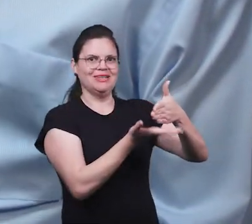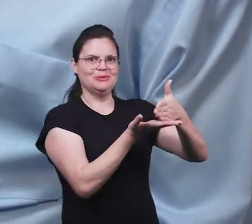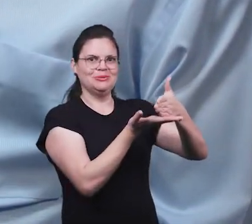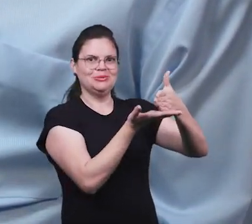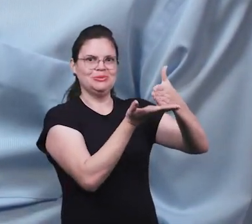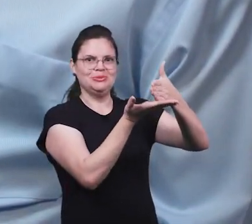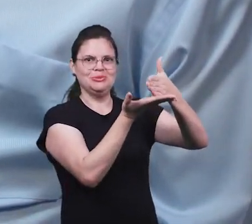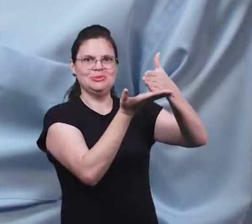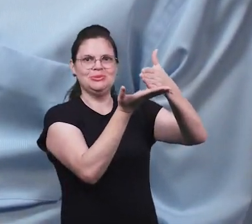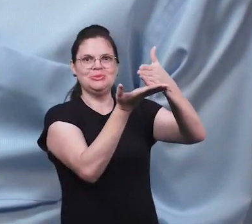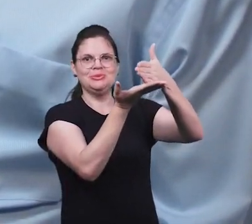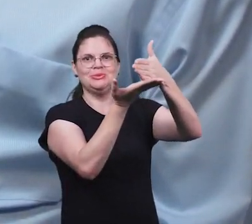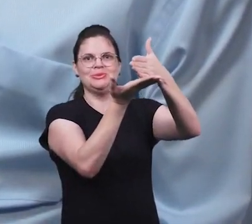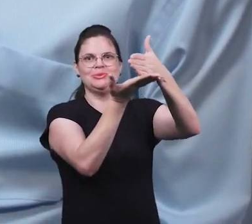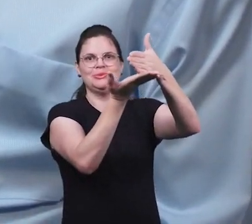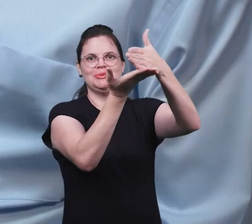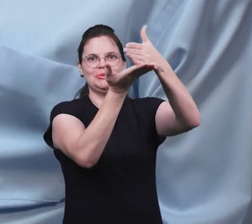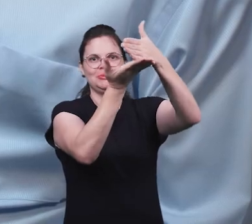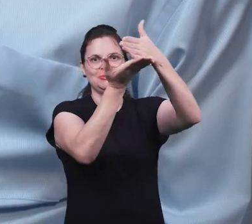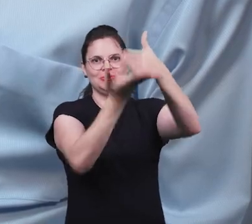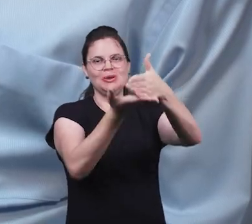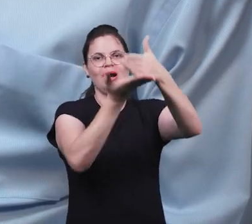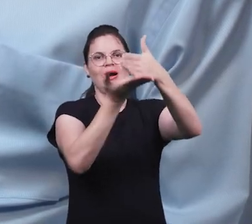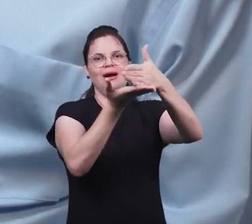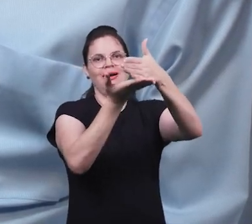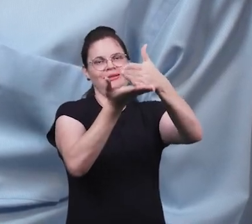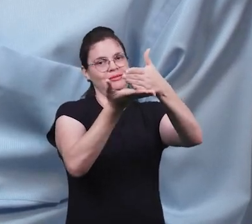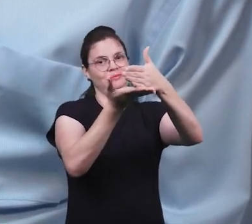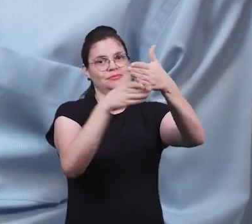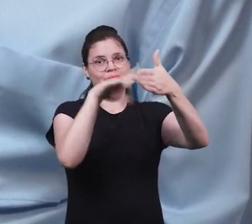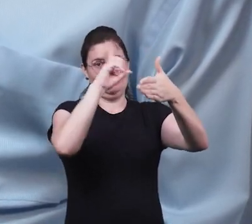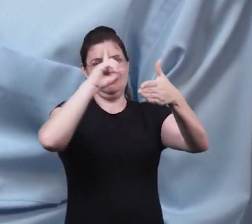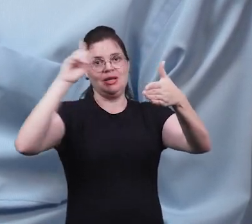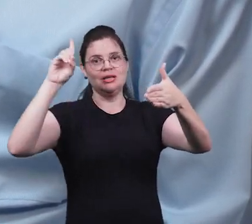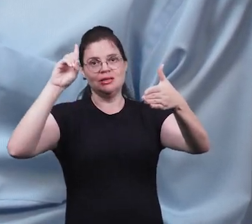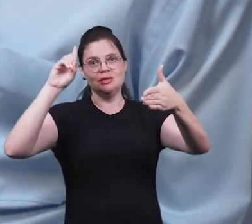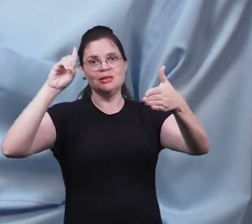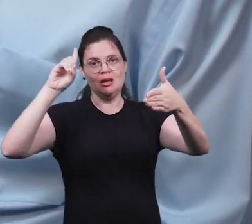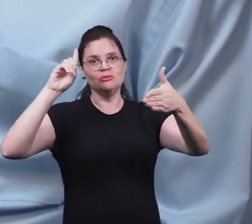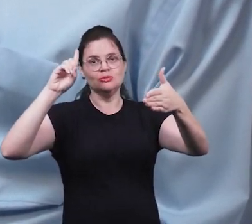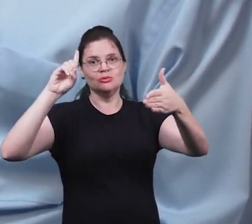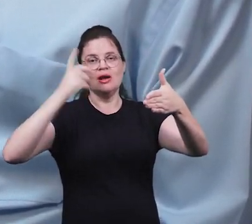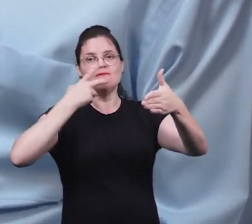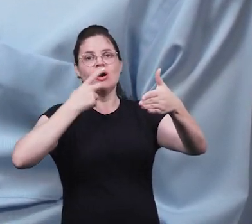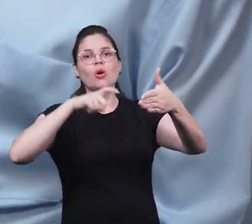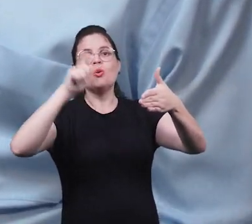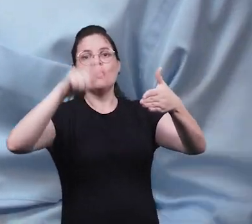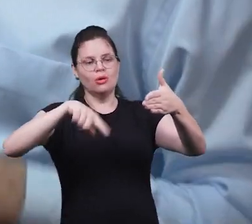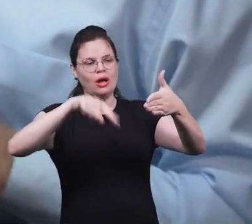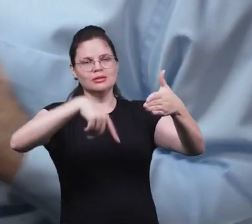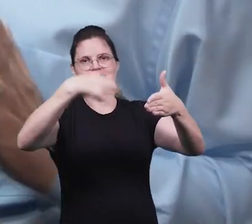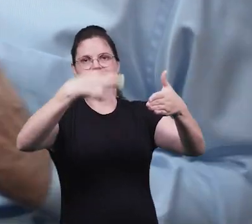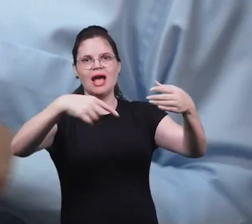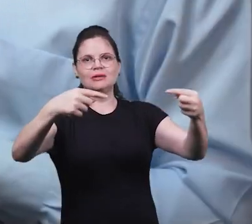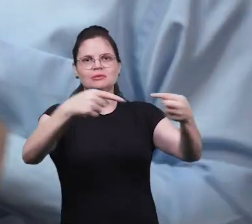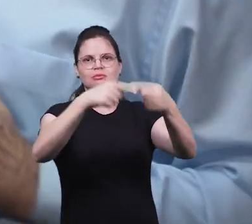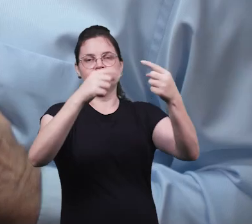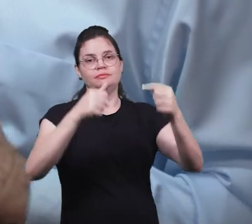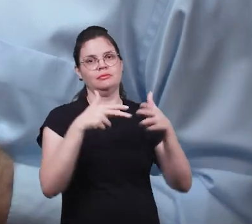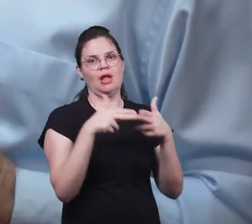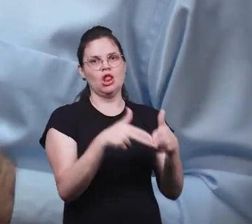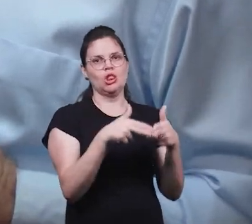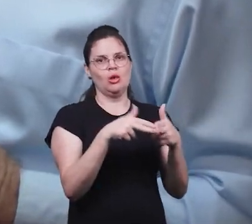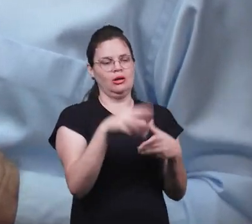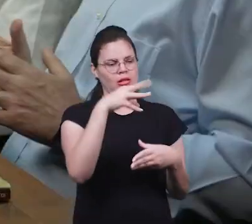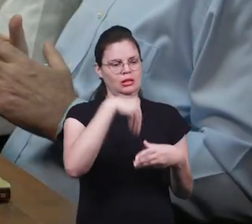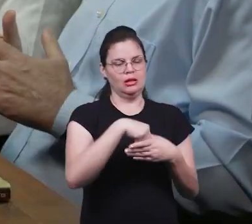arca se assentou aonde Deus quis que ela se assentasse. E Noé ficou ali